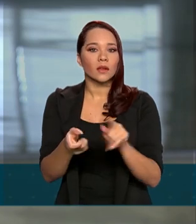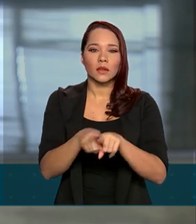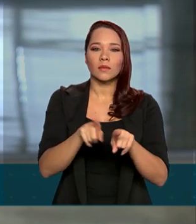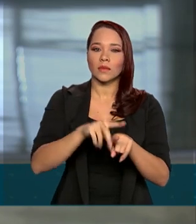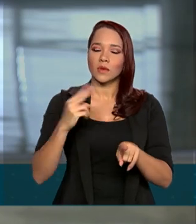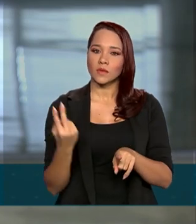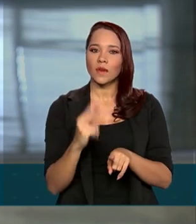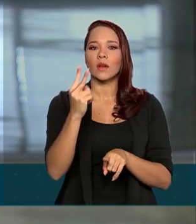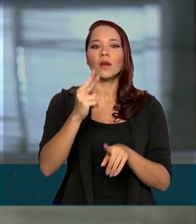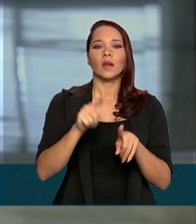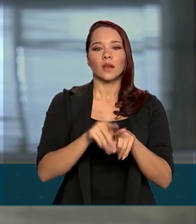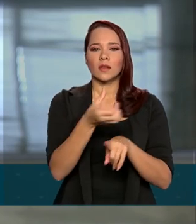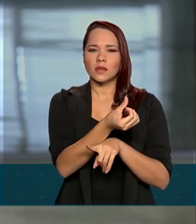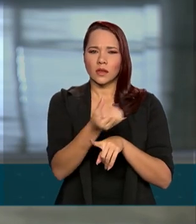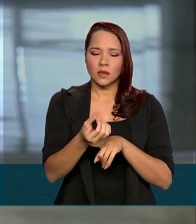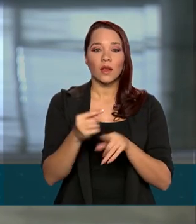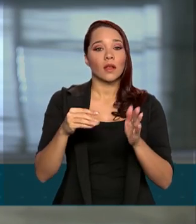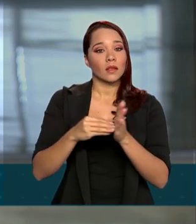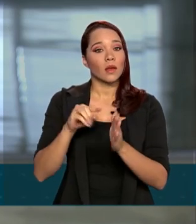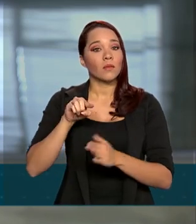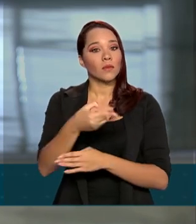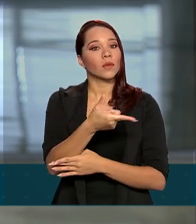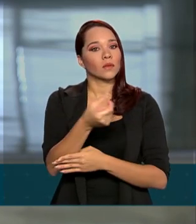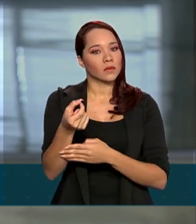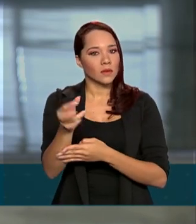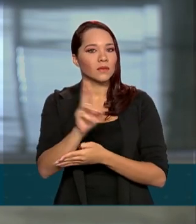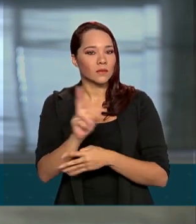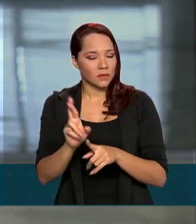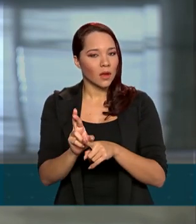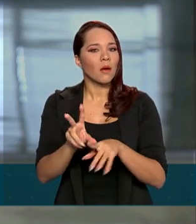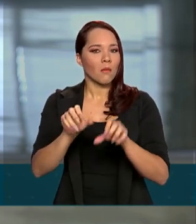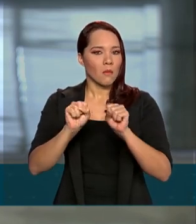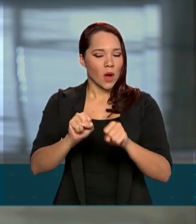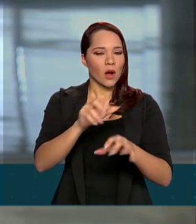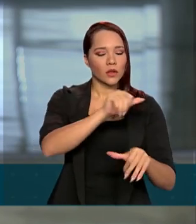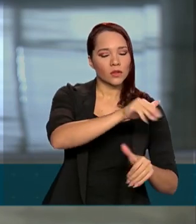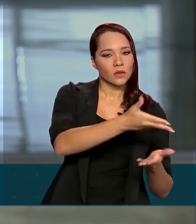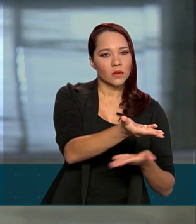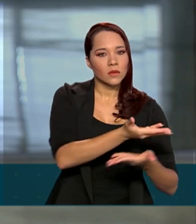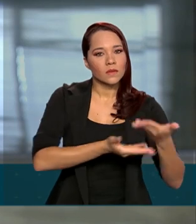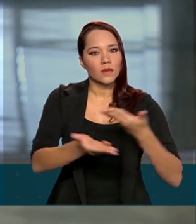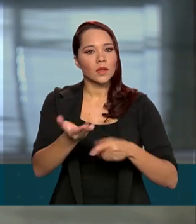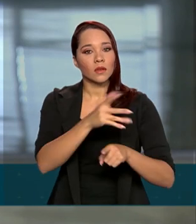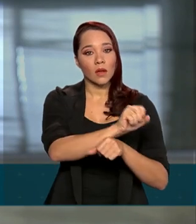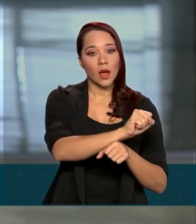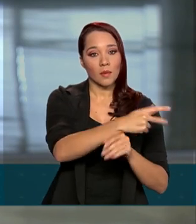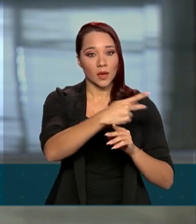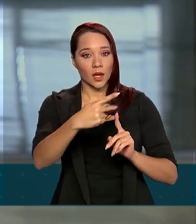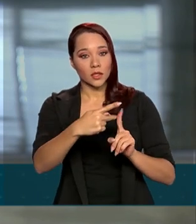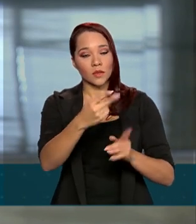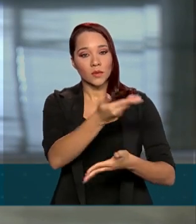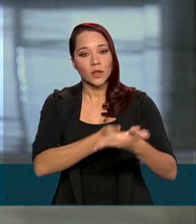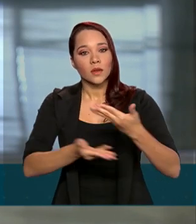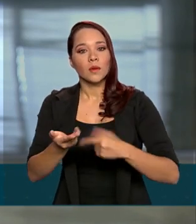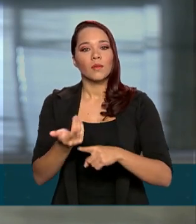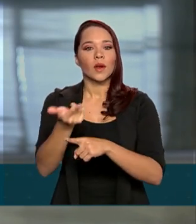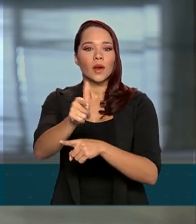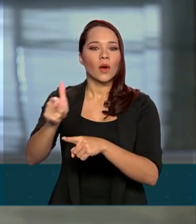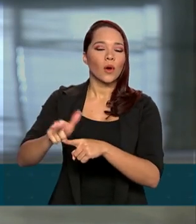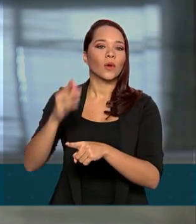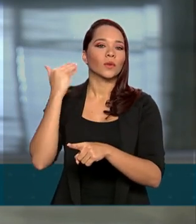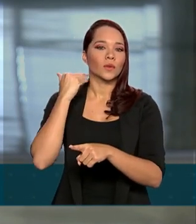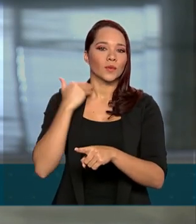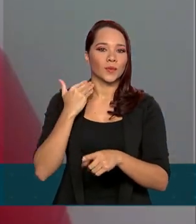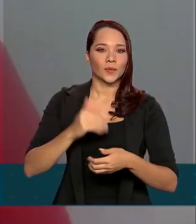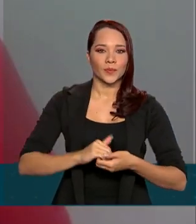os valores que variam de 600 a 1.200 reais poderão ser transferidos do aplicativo Caixa Tem para outras contas